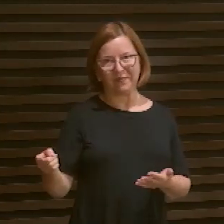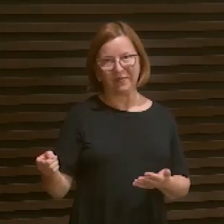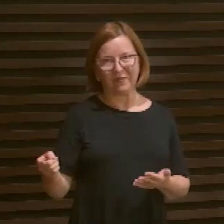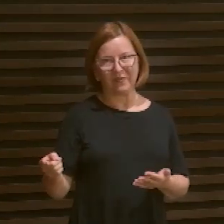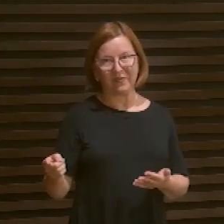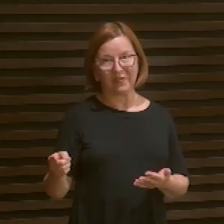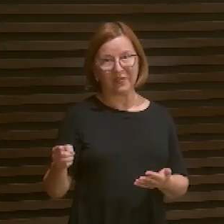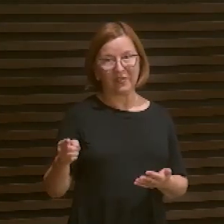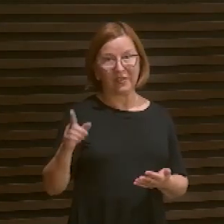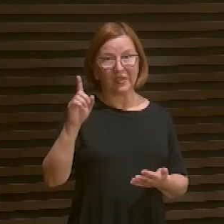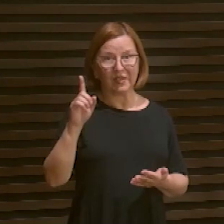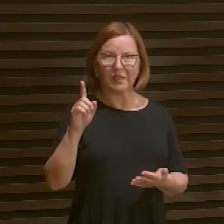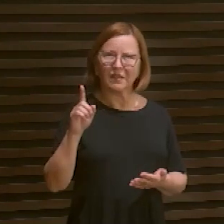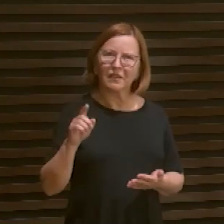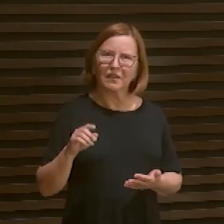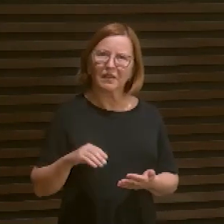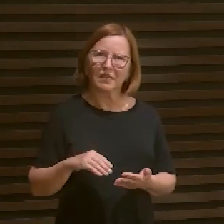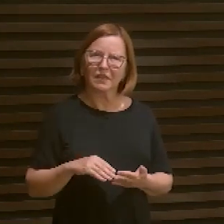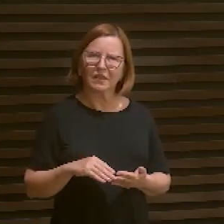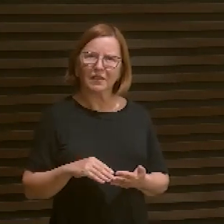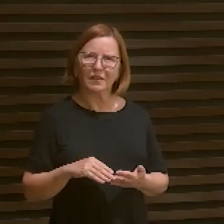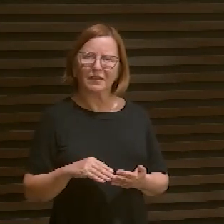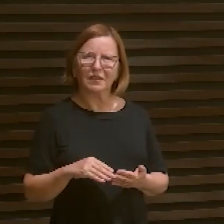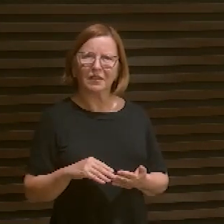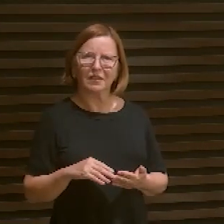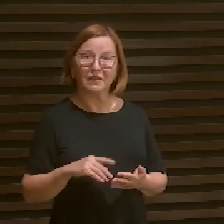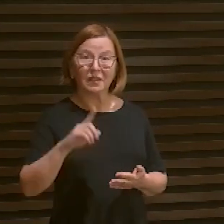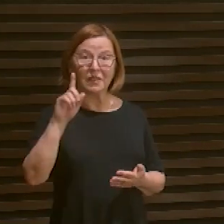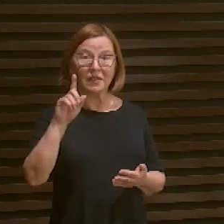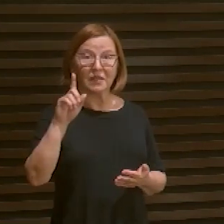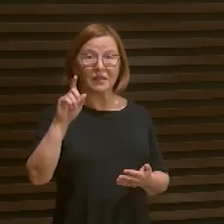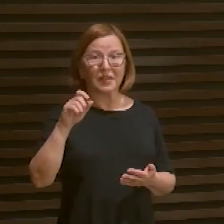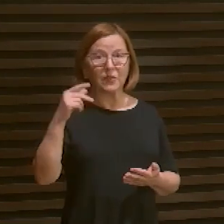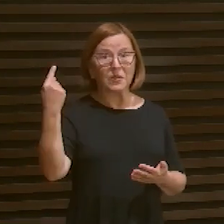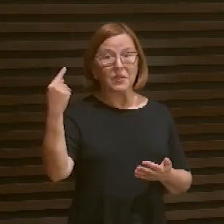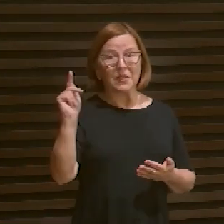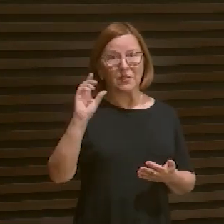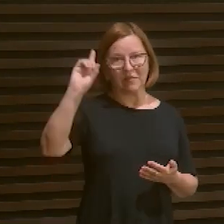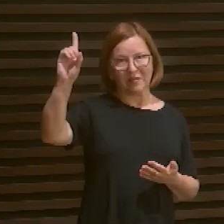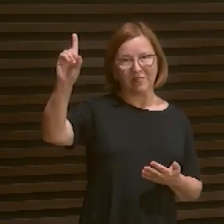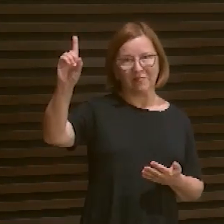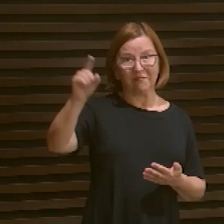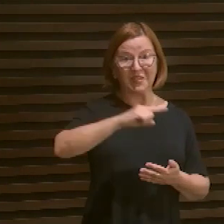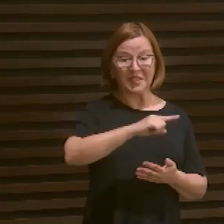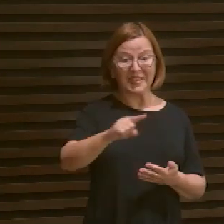Sereis o meu Deus, e eles serão o meu povo.